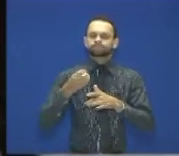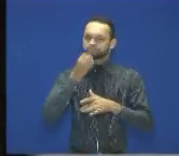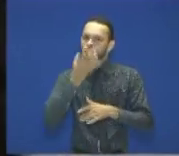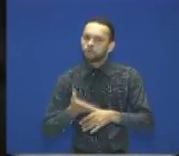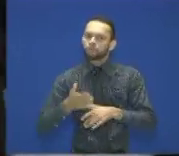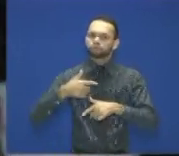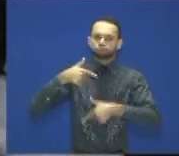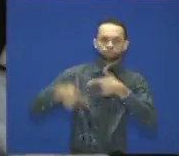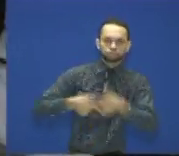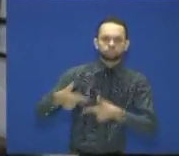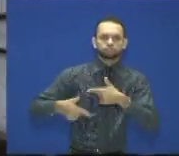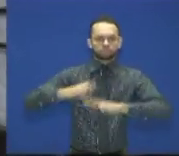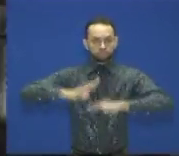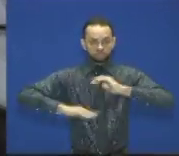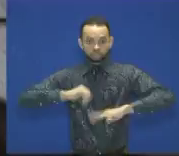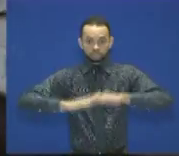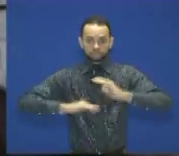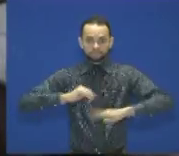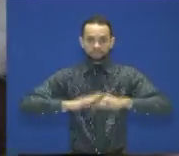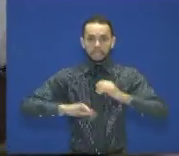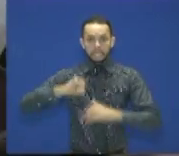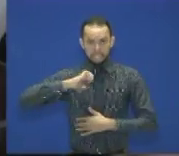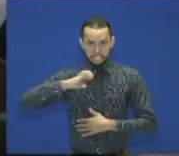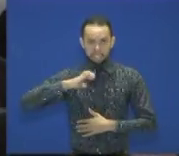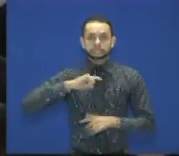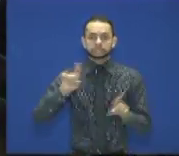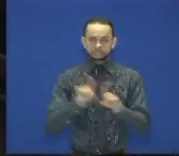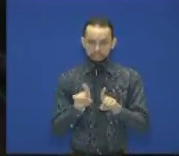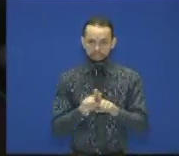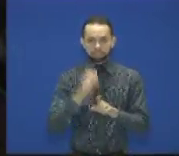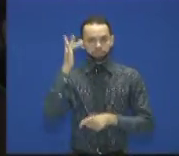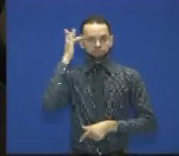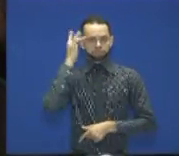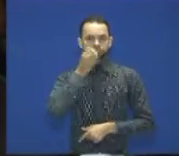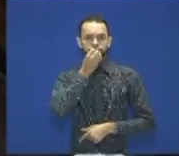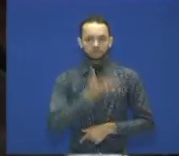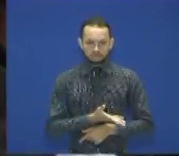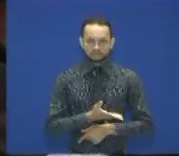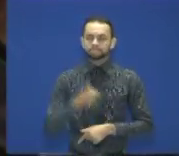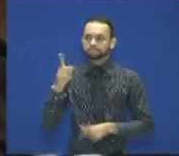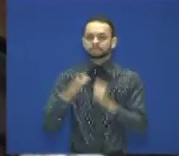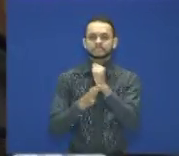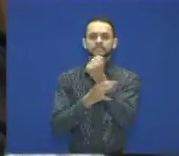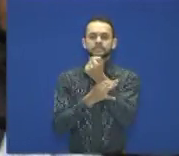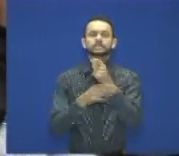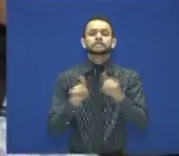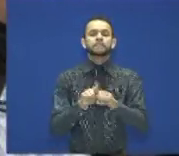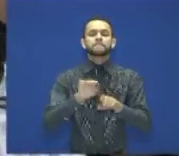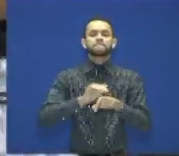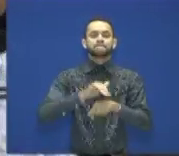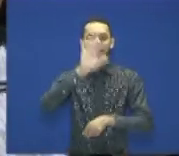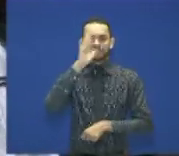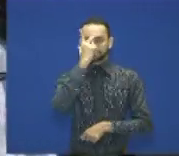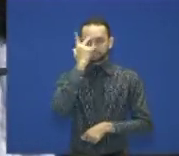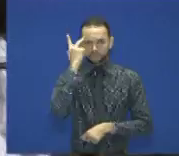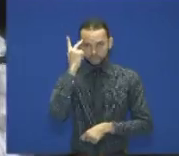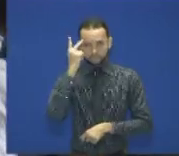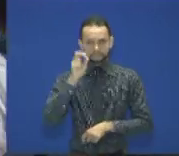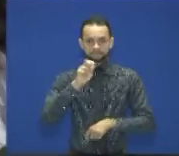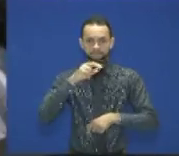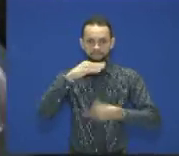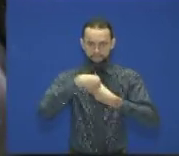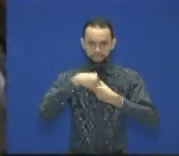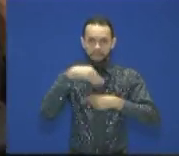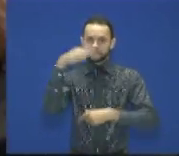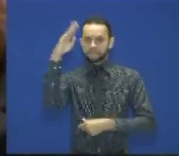exercício profissional, para garantir que cada vez mais pessoas da população brasileira possam continuar a